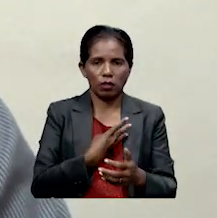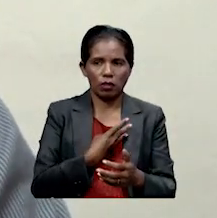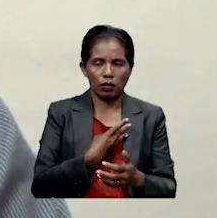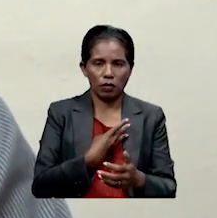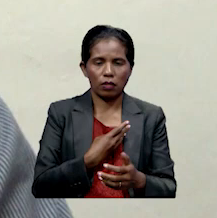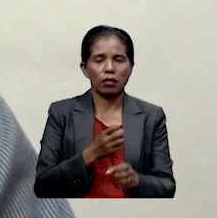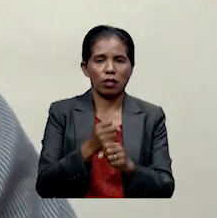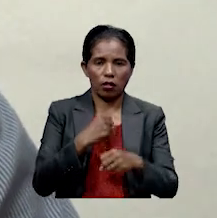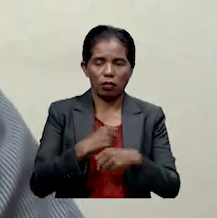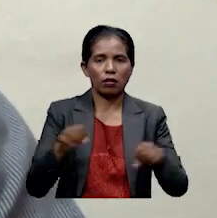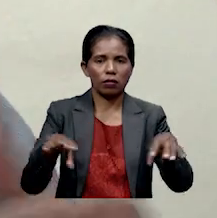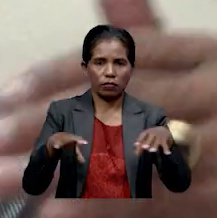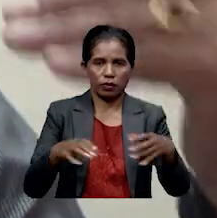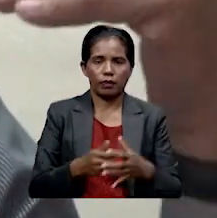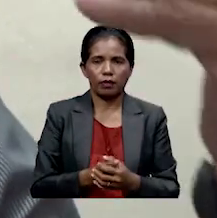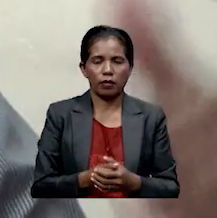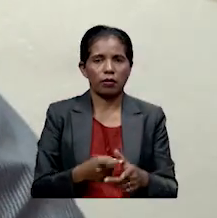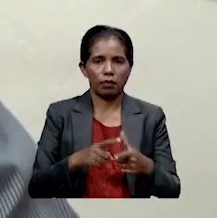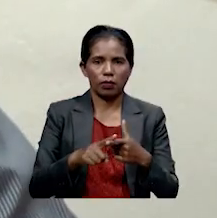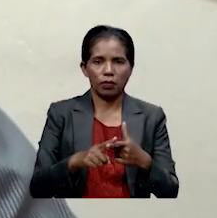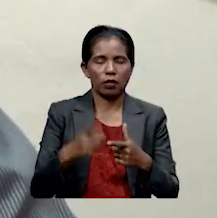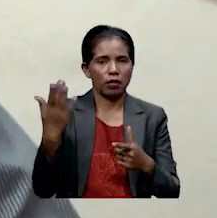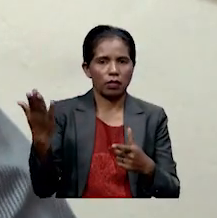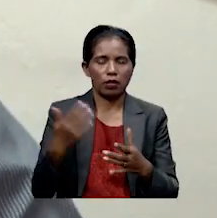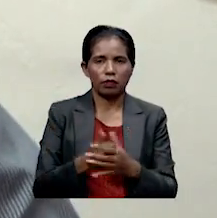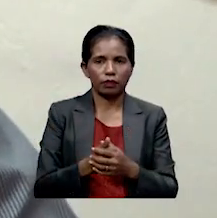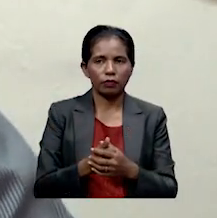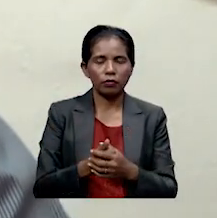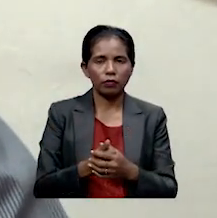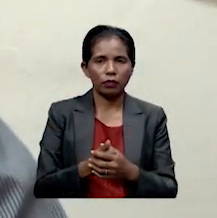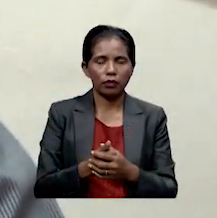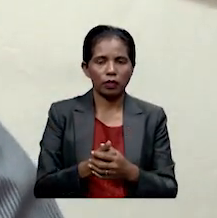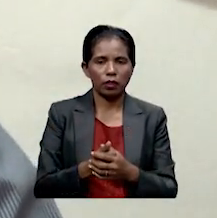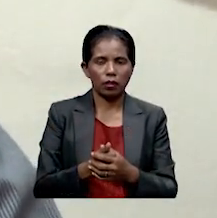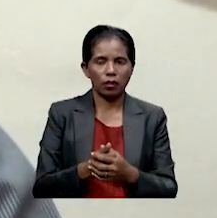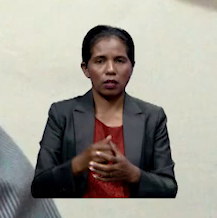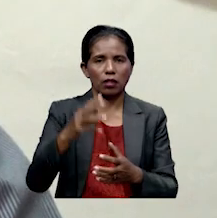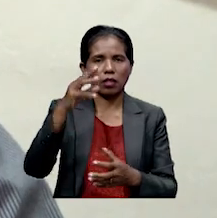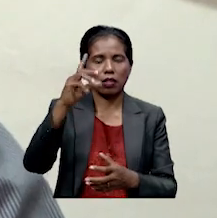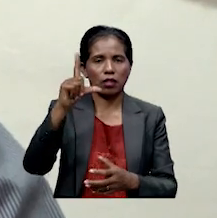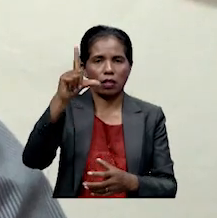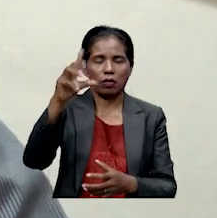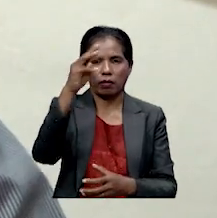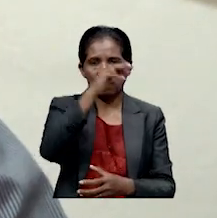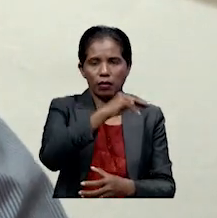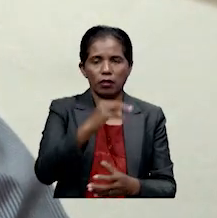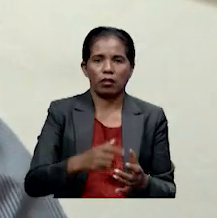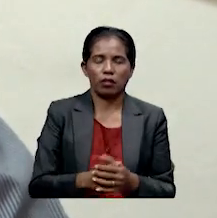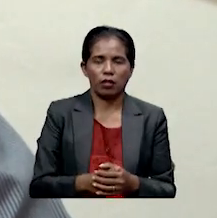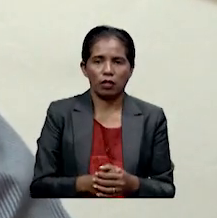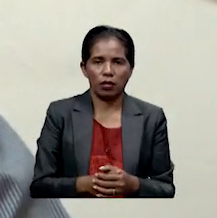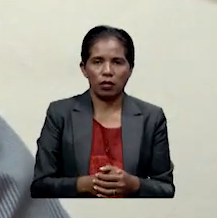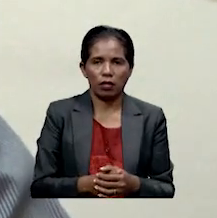consultância halo né e depois ida ia parte leste né ou veste né né se suporta o si